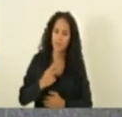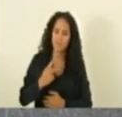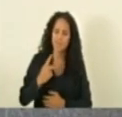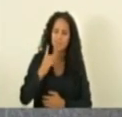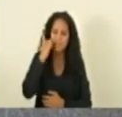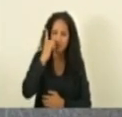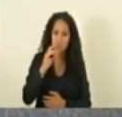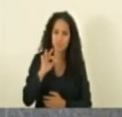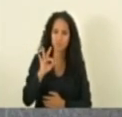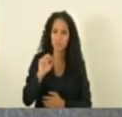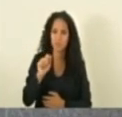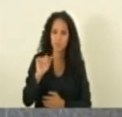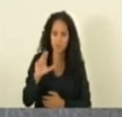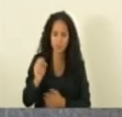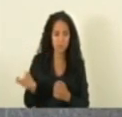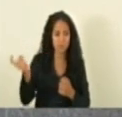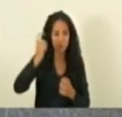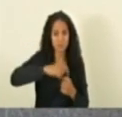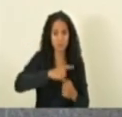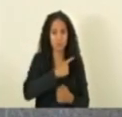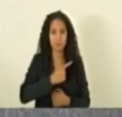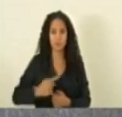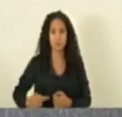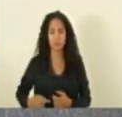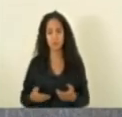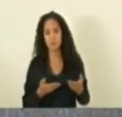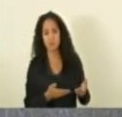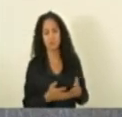a presidência a vossa excelência.